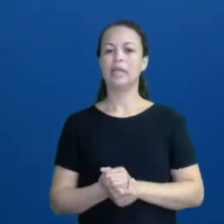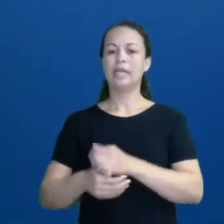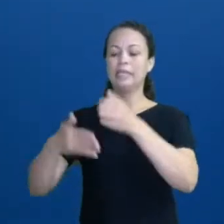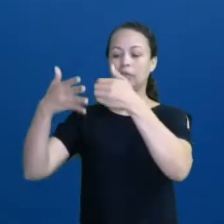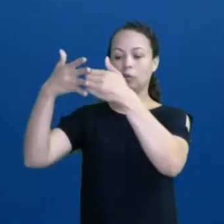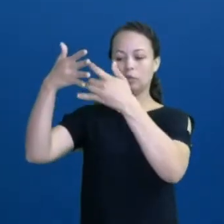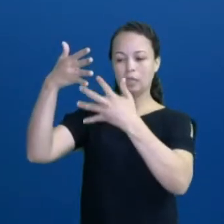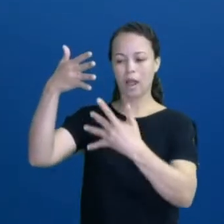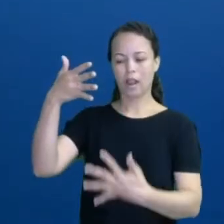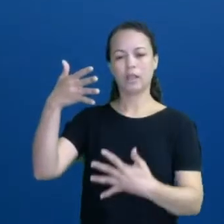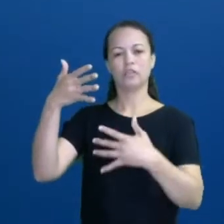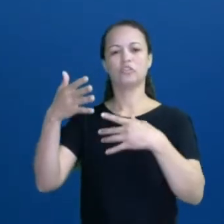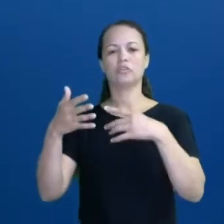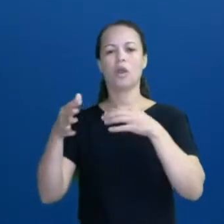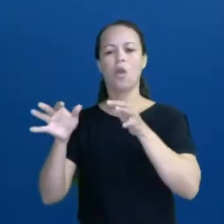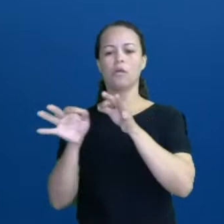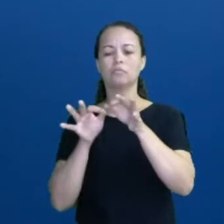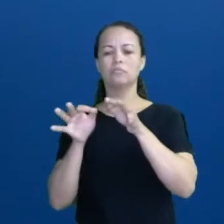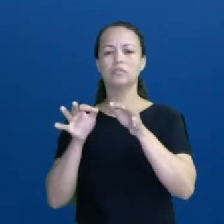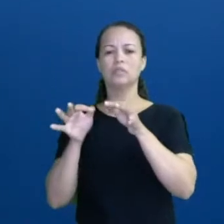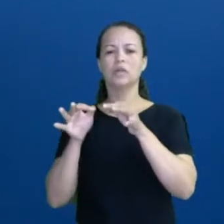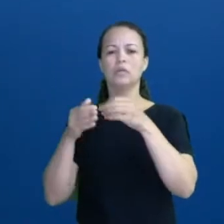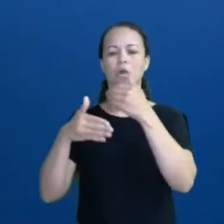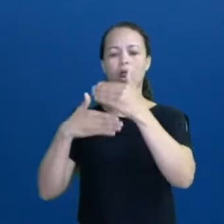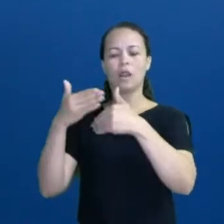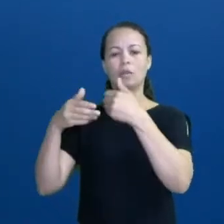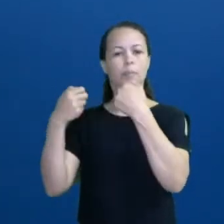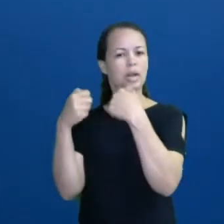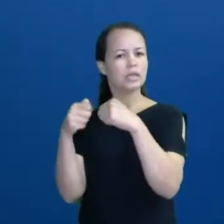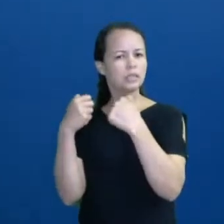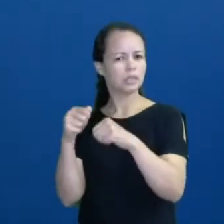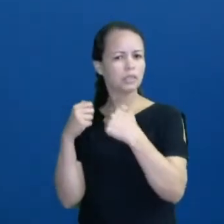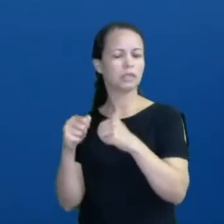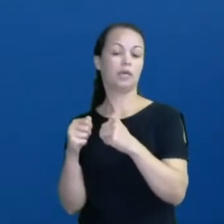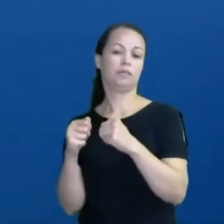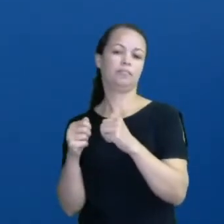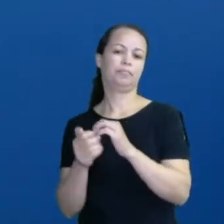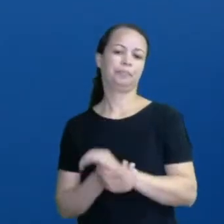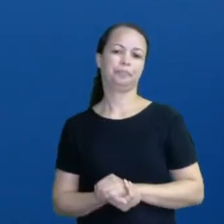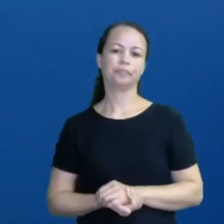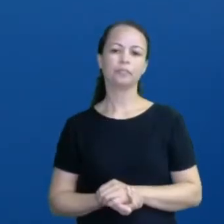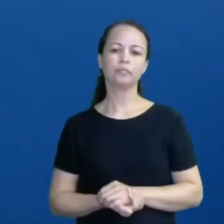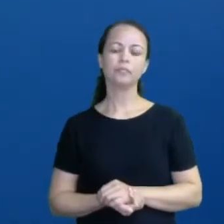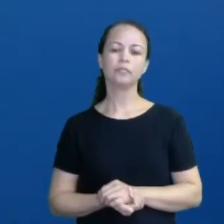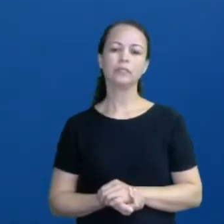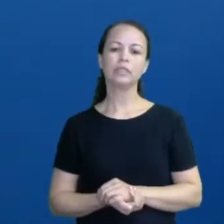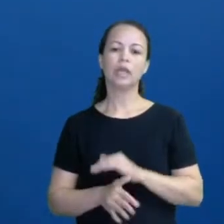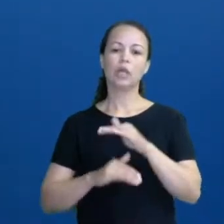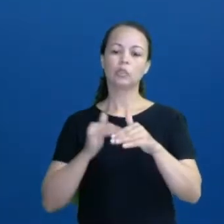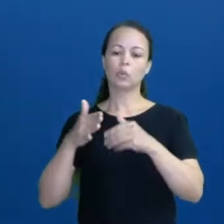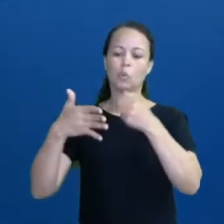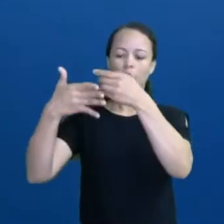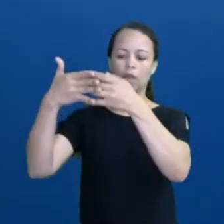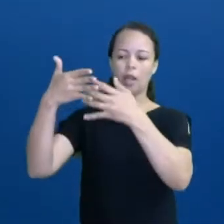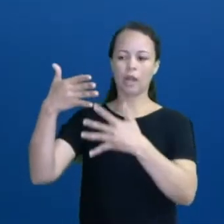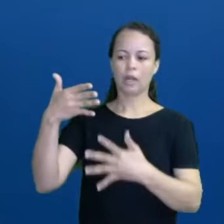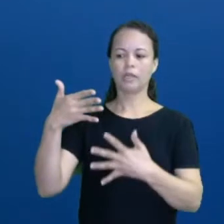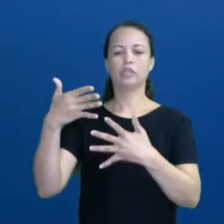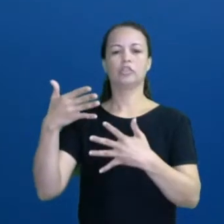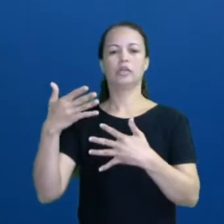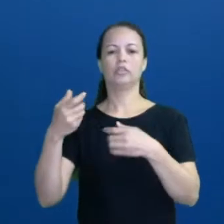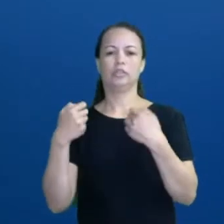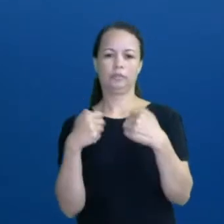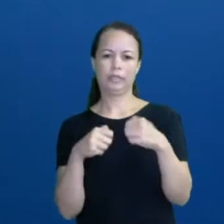nós relacionamos o que nós precisamos. Então, toda lista está relacionada à